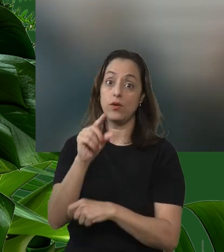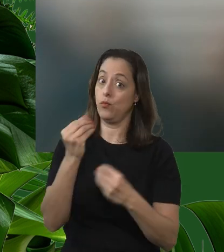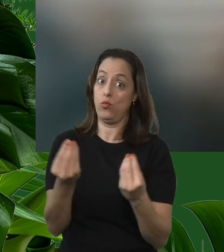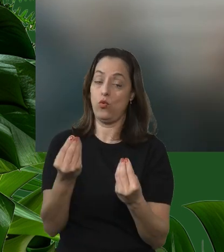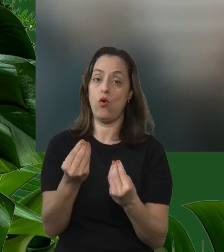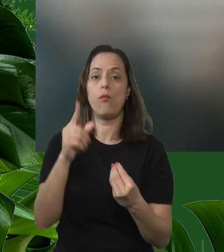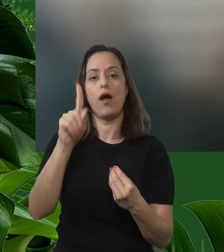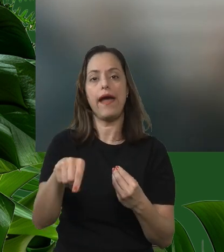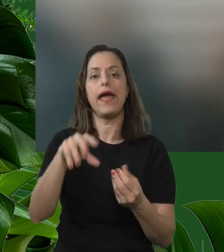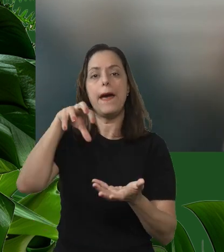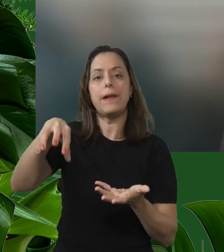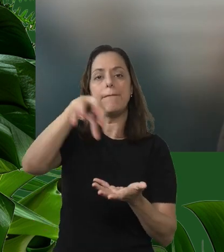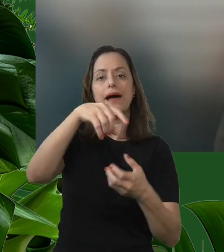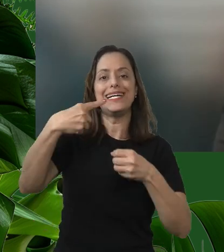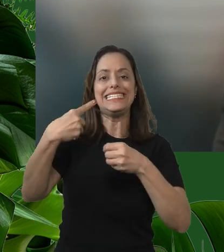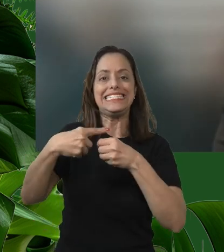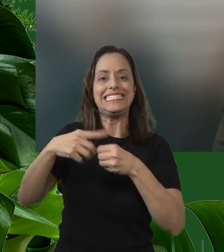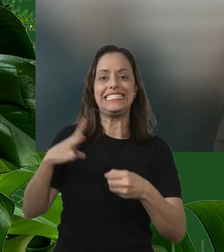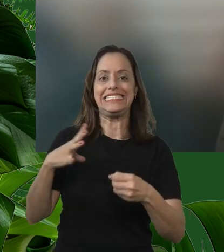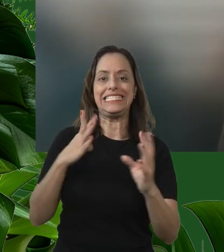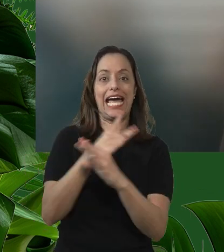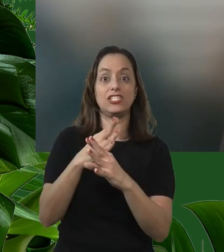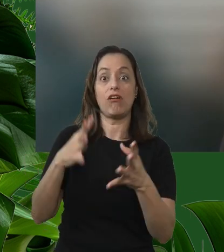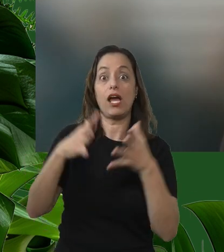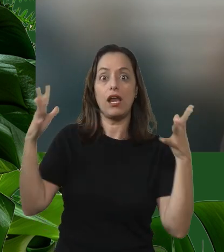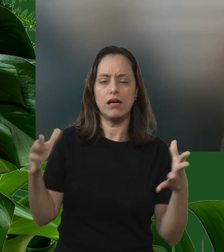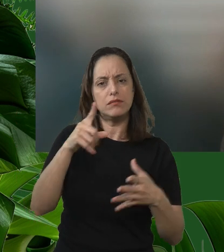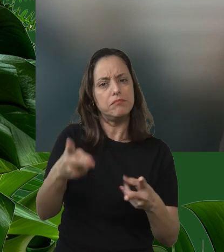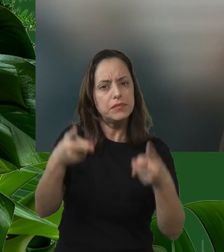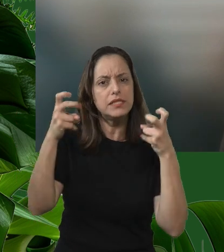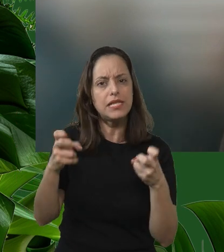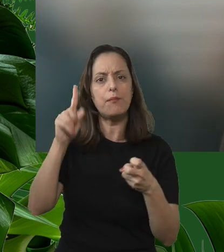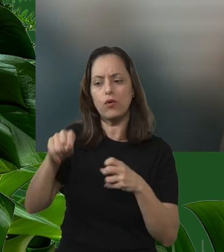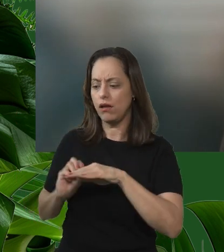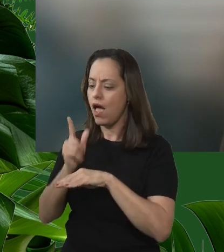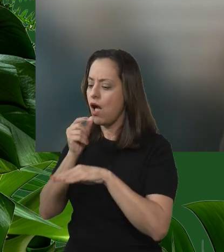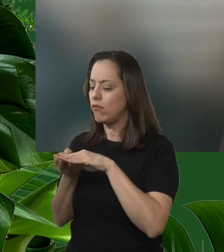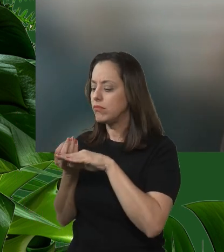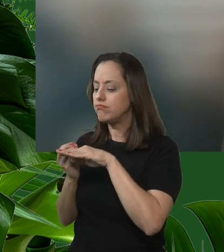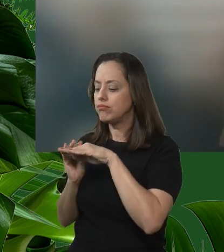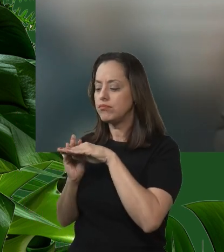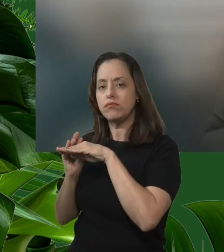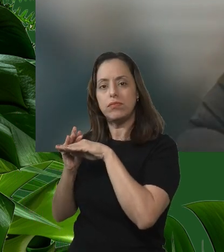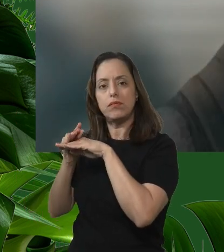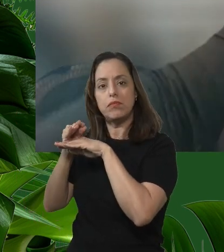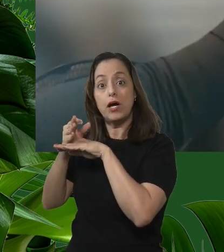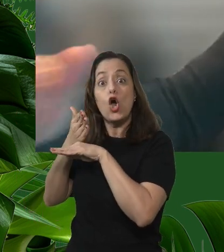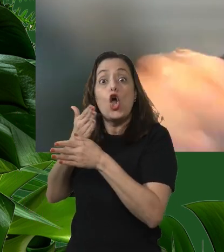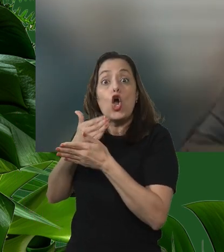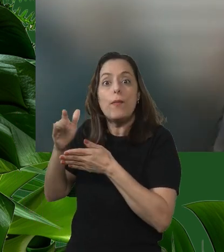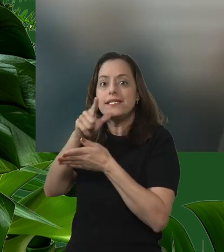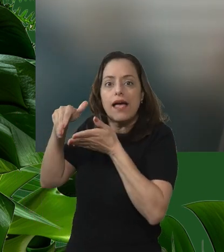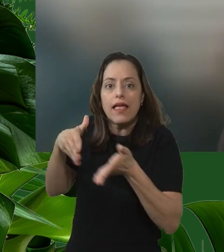do Brasil, a gente sempre vai ver que as nascentes das águas que abastecem os principais rios, né, responsáveis pela distribuição